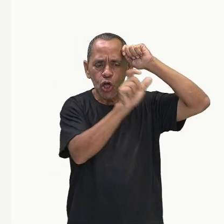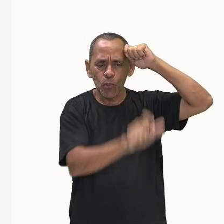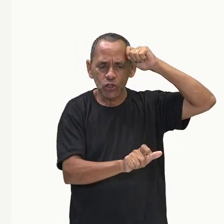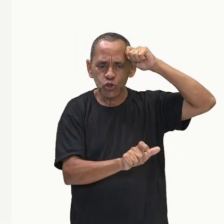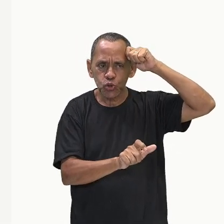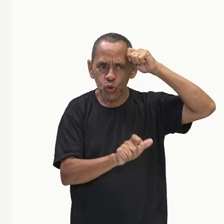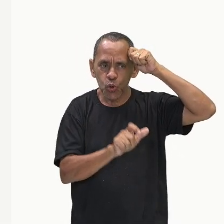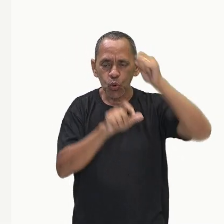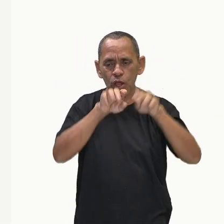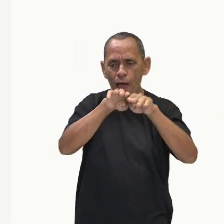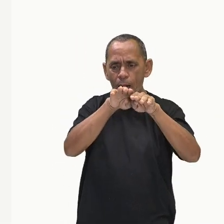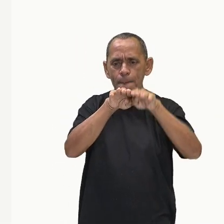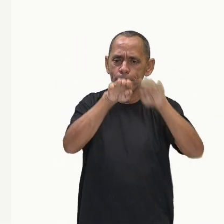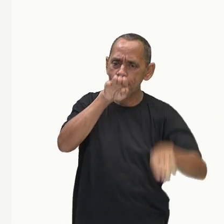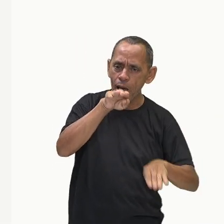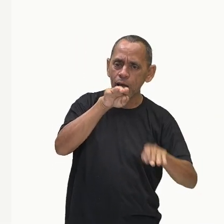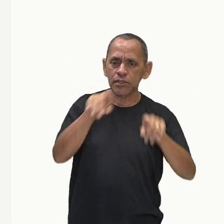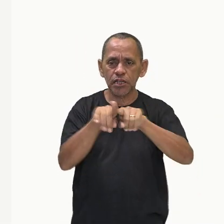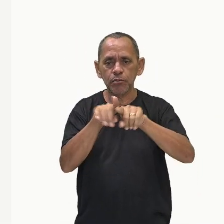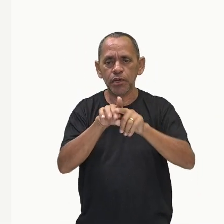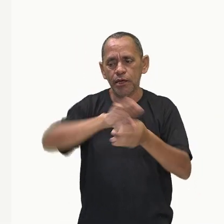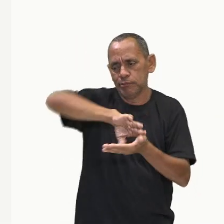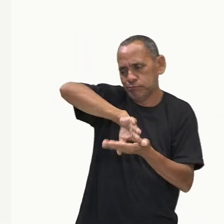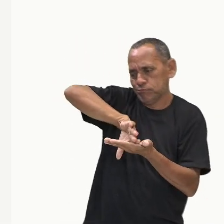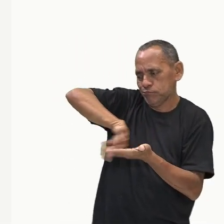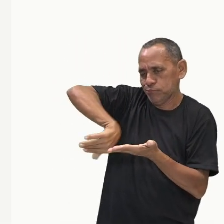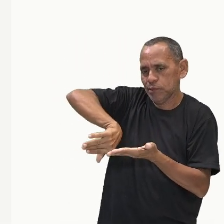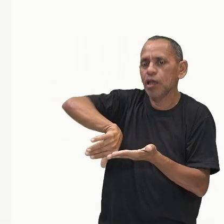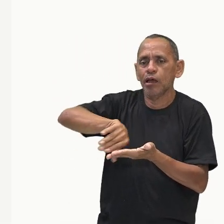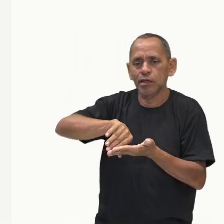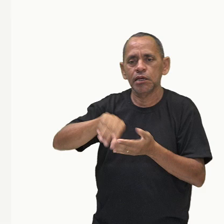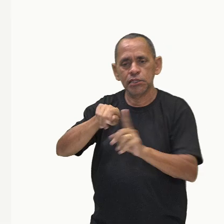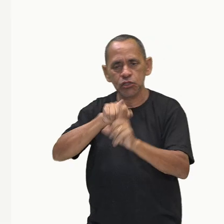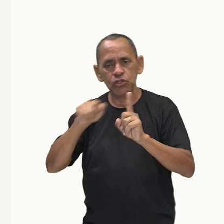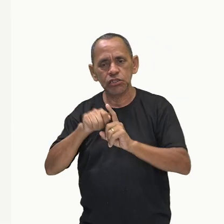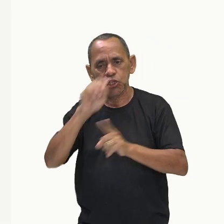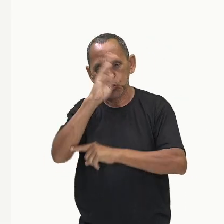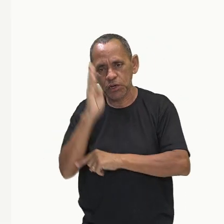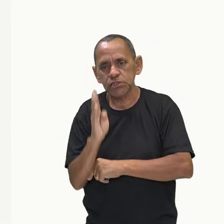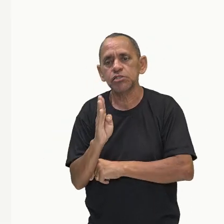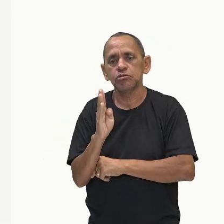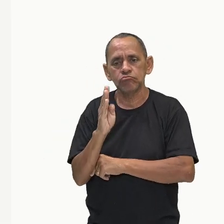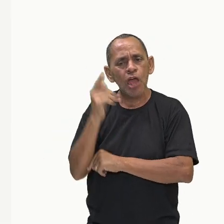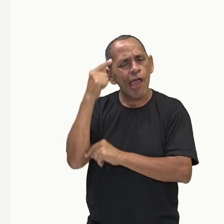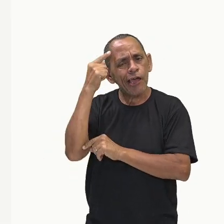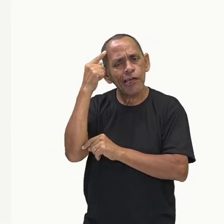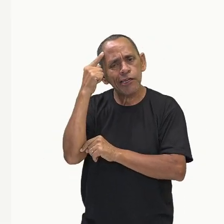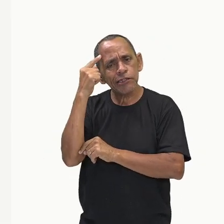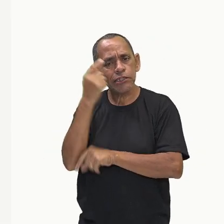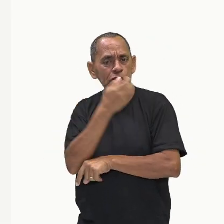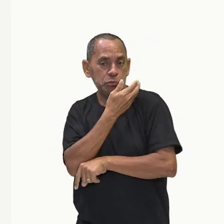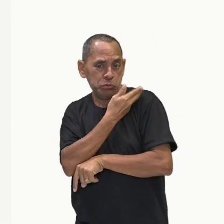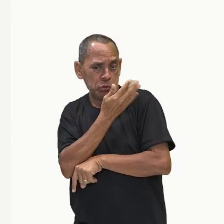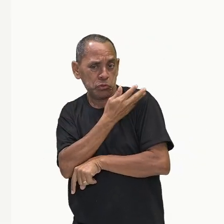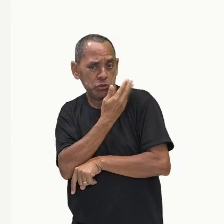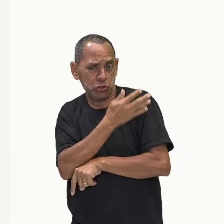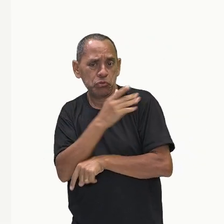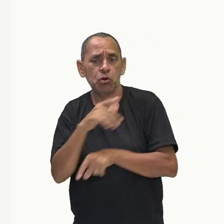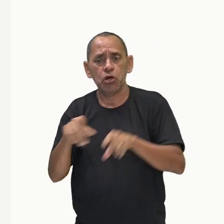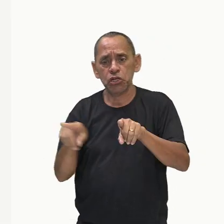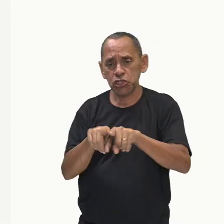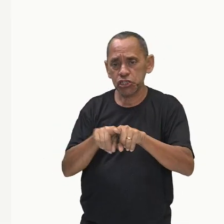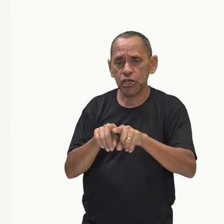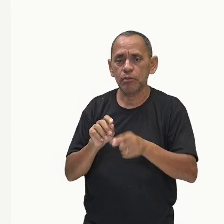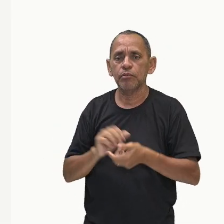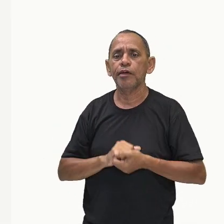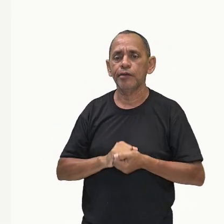ser extirpado da sociedade brasileira. Ideias extremamente preconceituosas ali, gente,